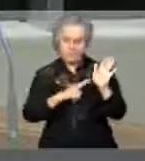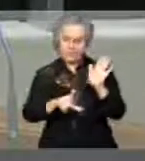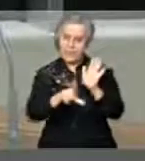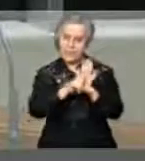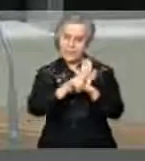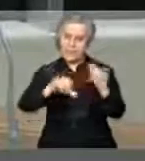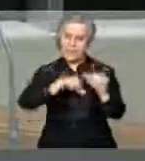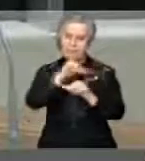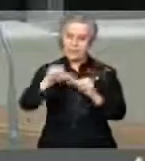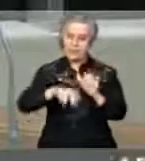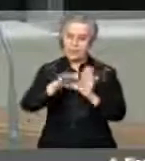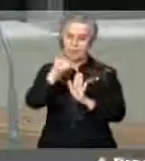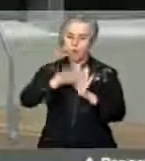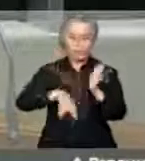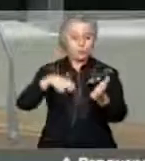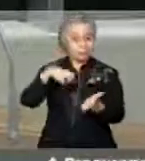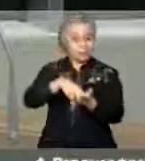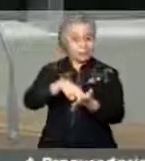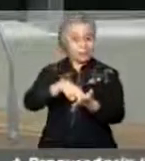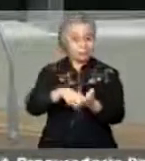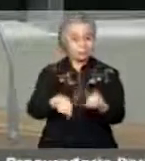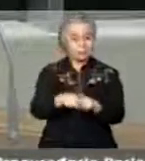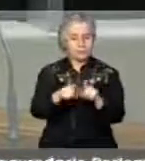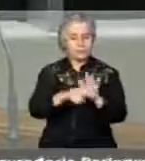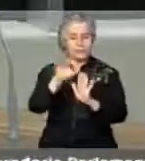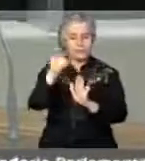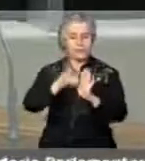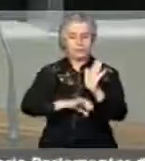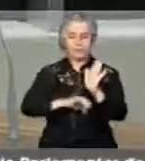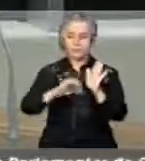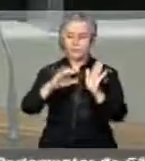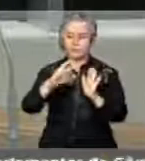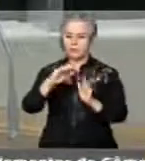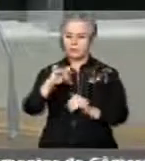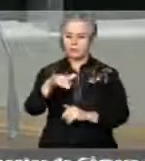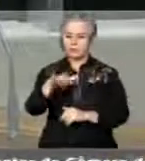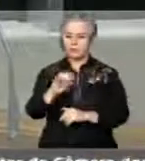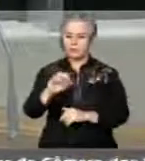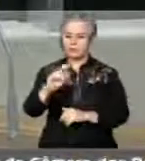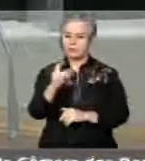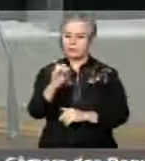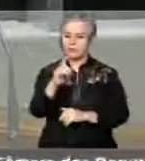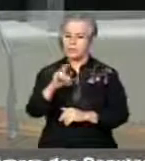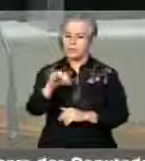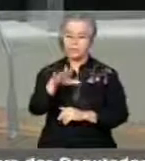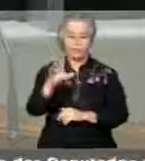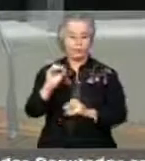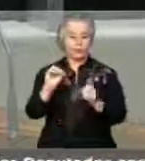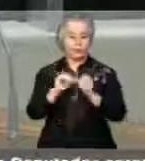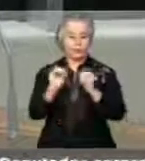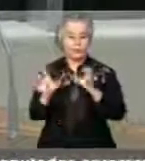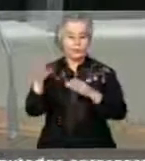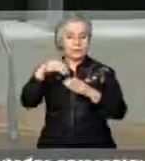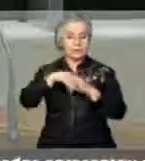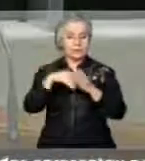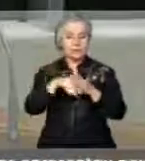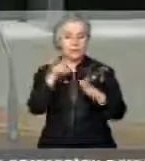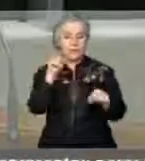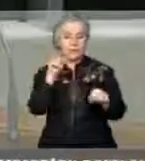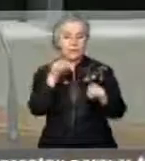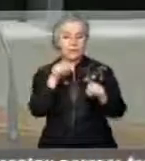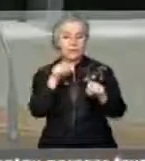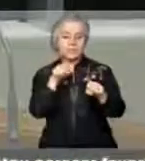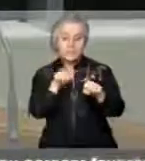que alterou o Código Penal e a Lei de Crimes Hediondos, incluindo o feminicídio nas modalidades de